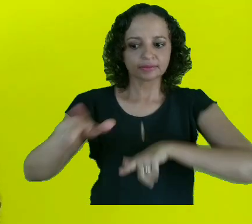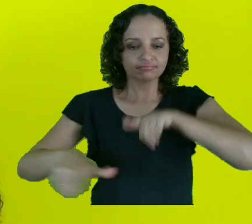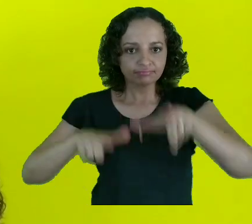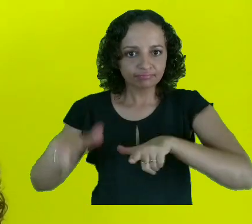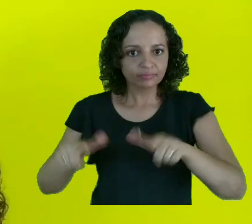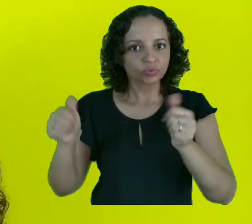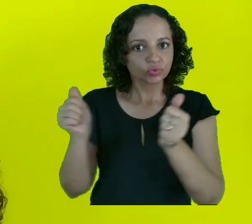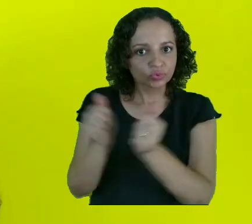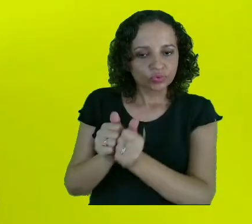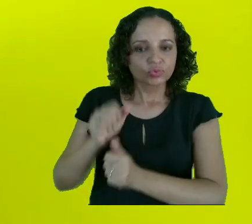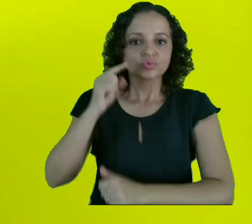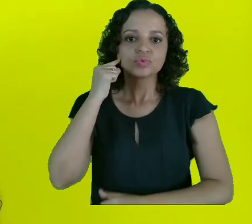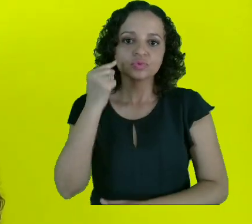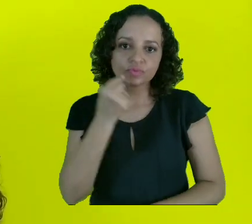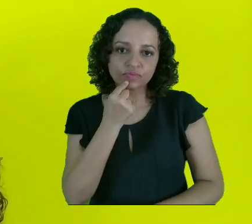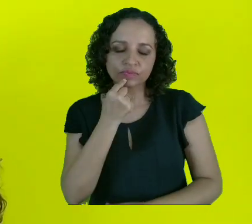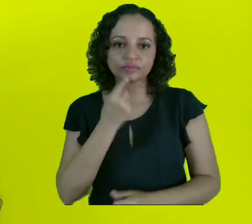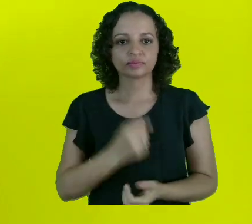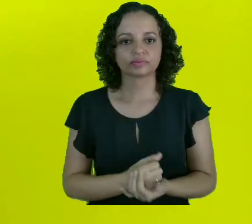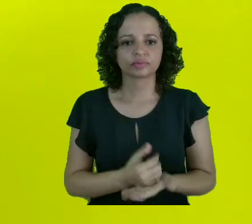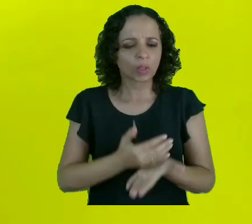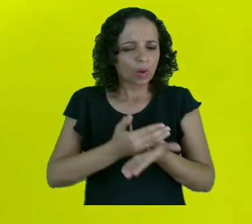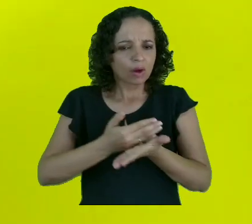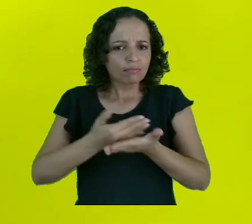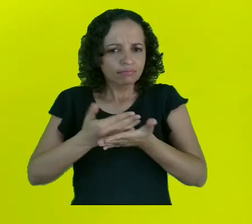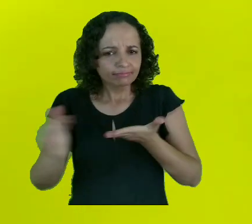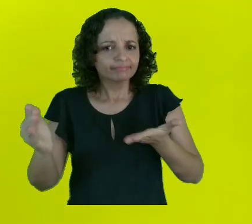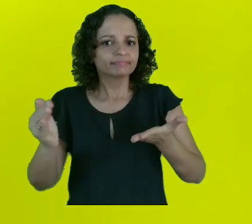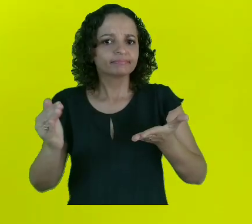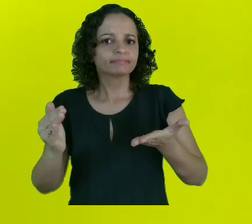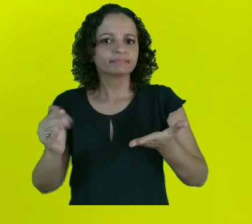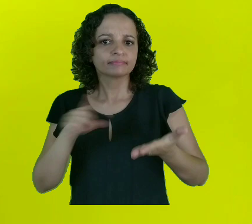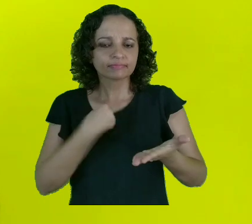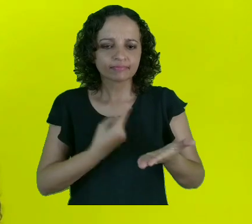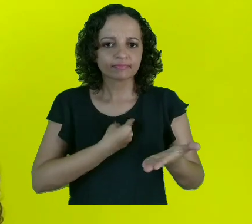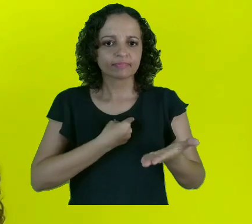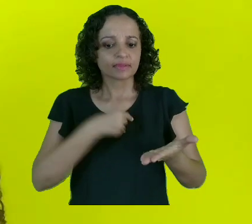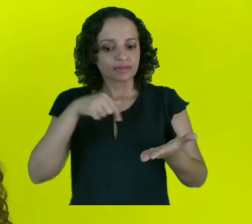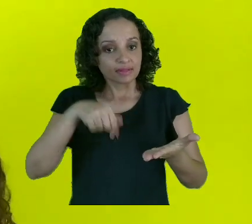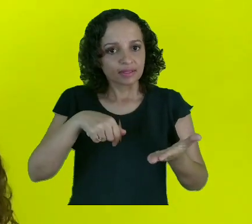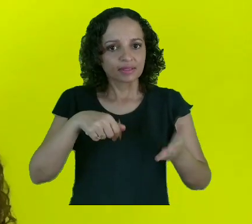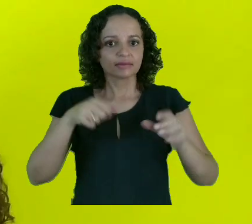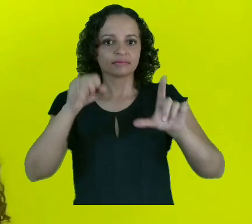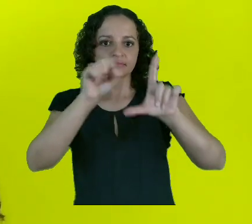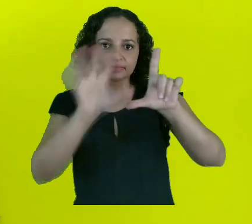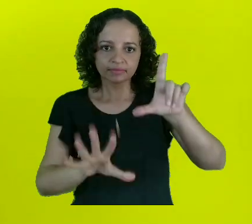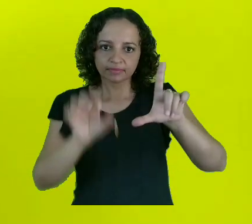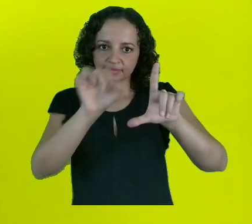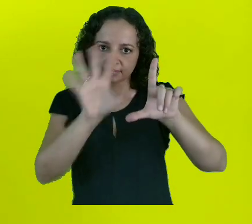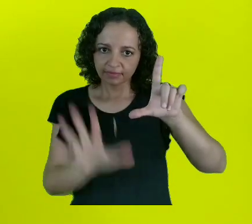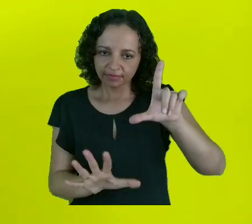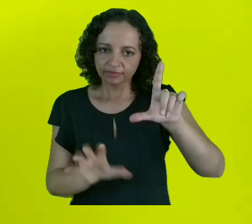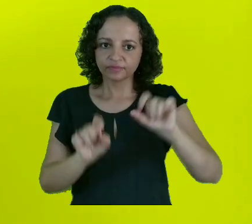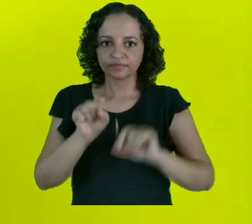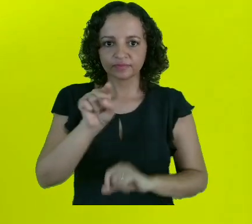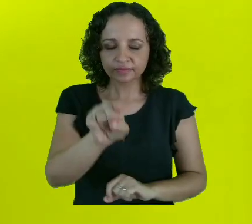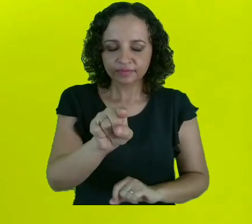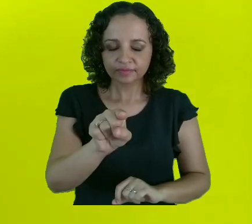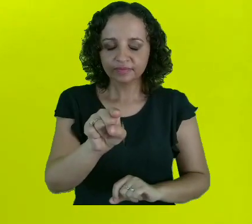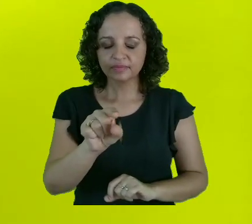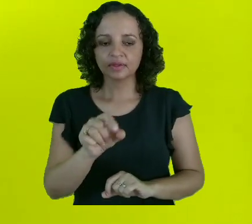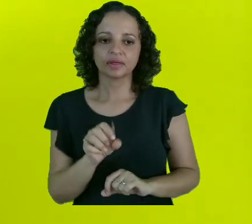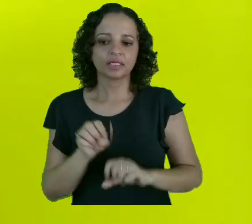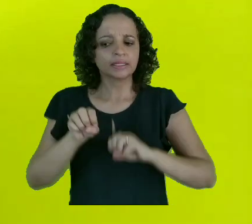surda. Para começo de conversa, eu gostaria de compartilhar com vocês um pouquinho sobre